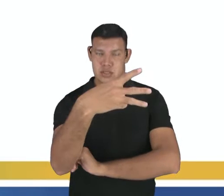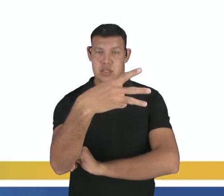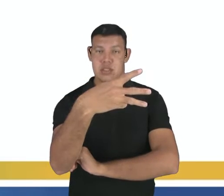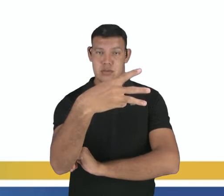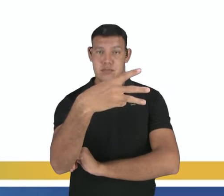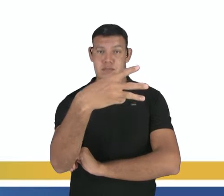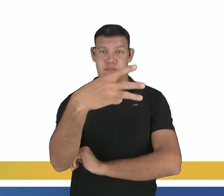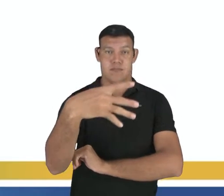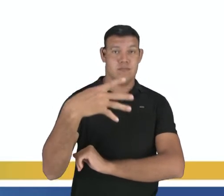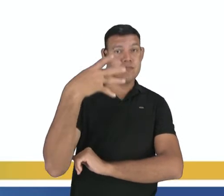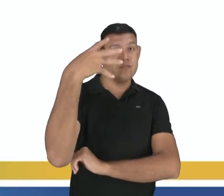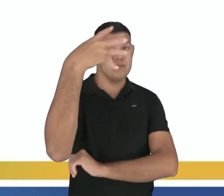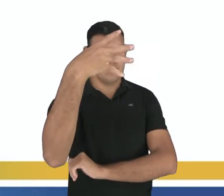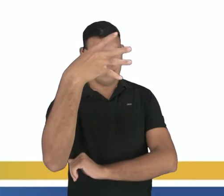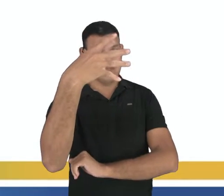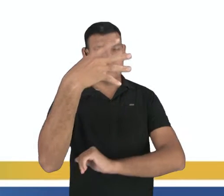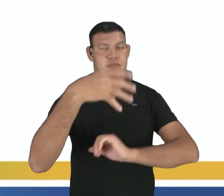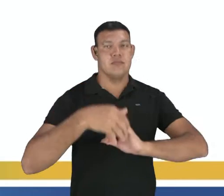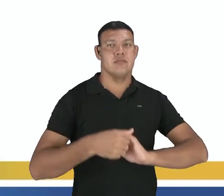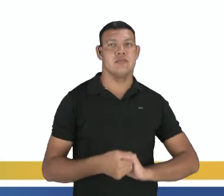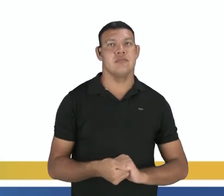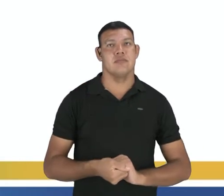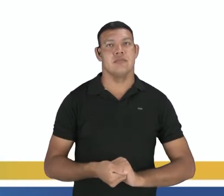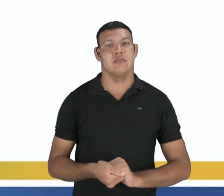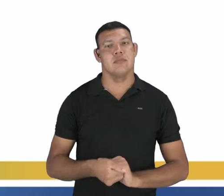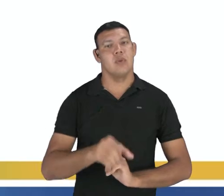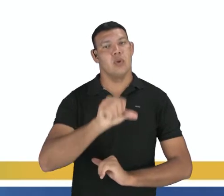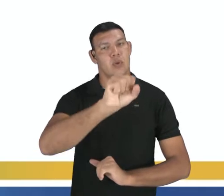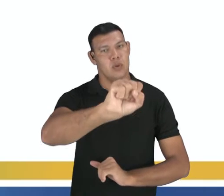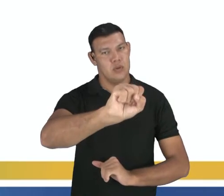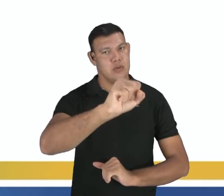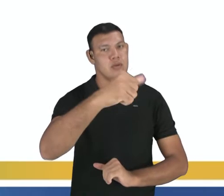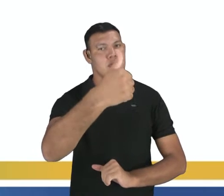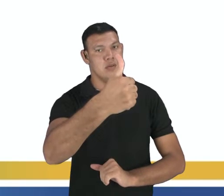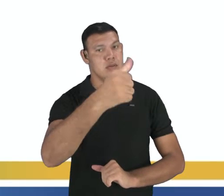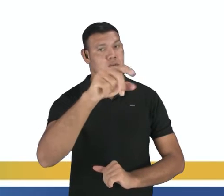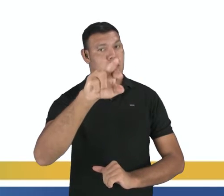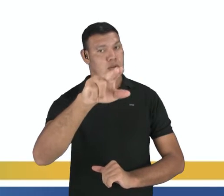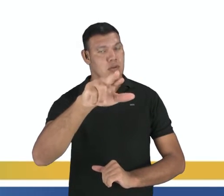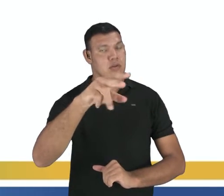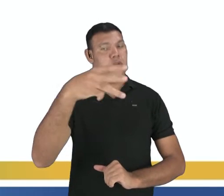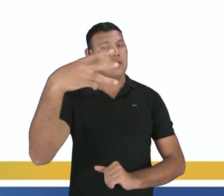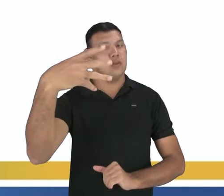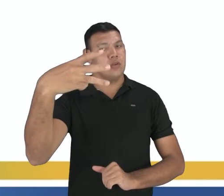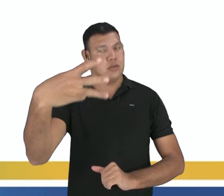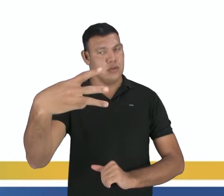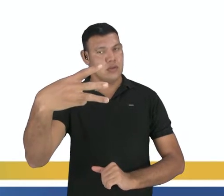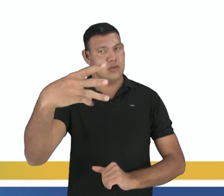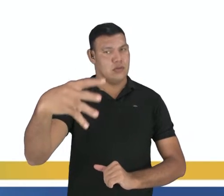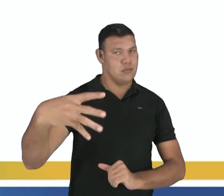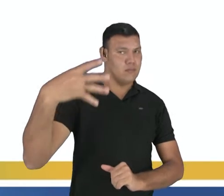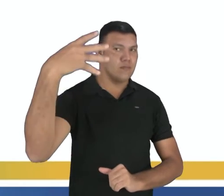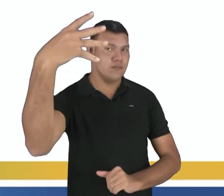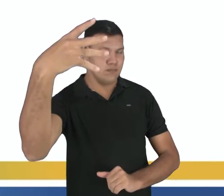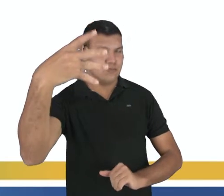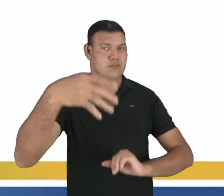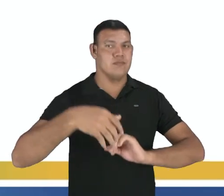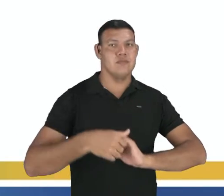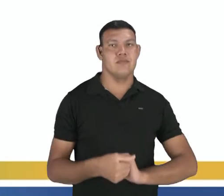implica dizer que nós temos um 81 igual a 3 elevado à quarta